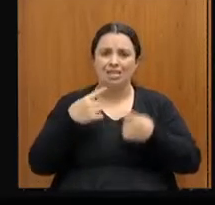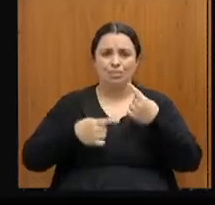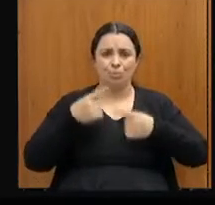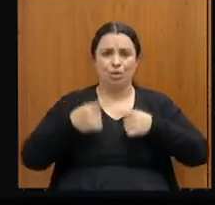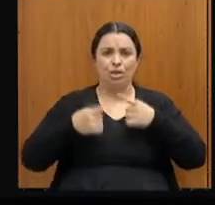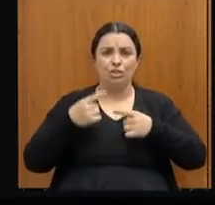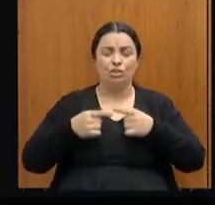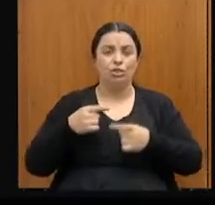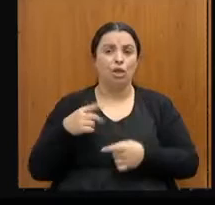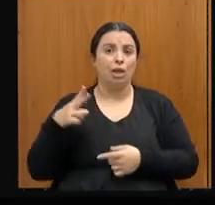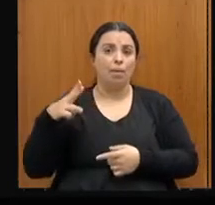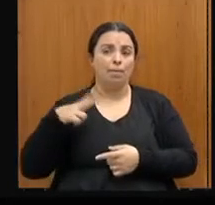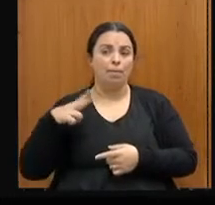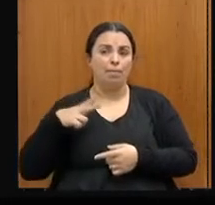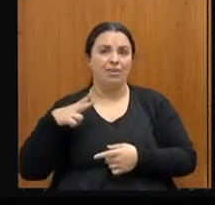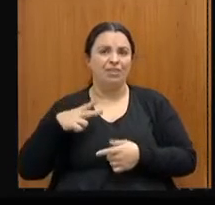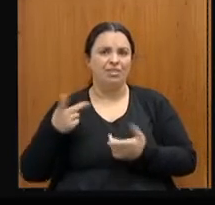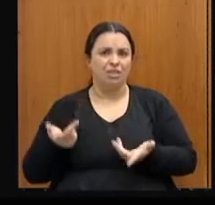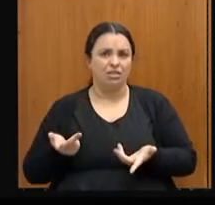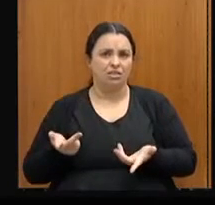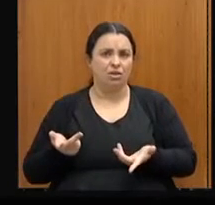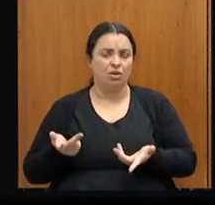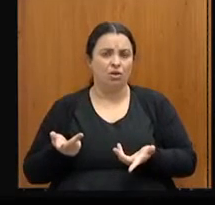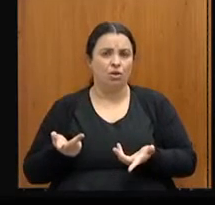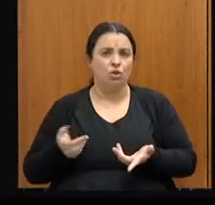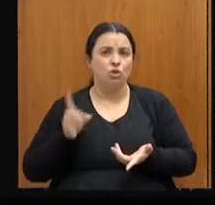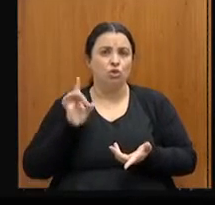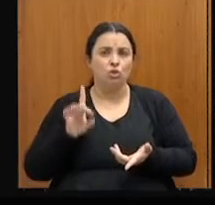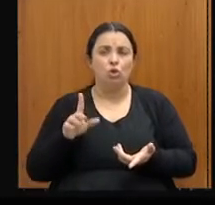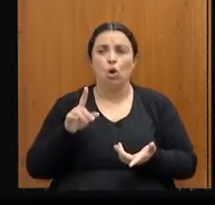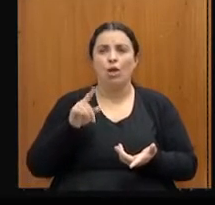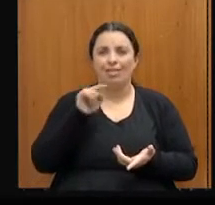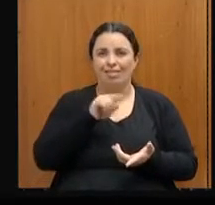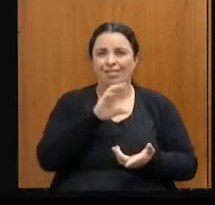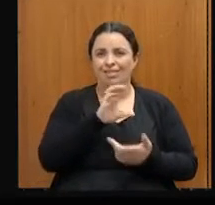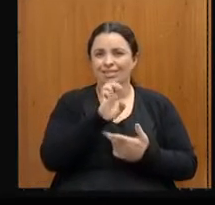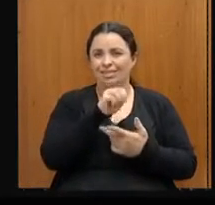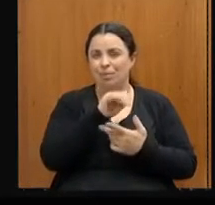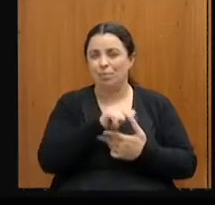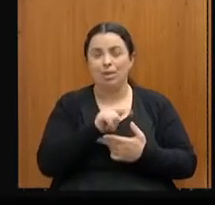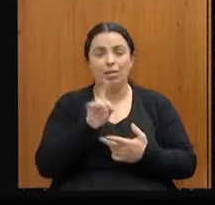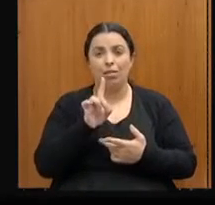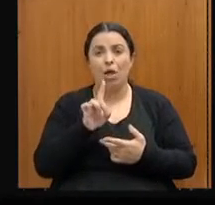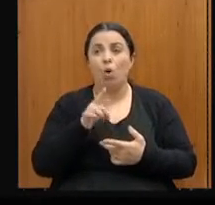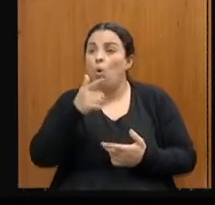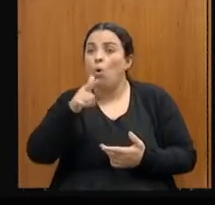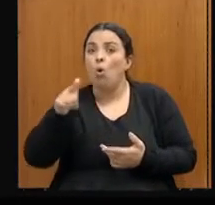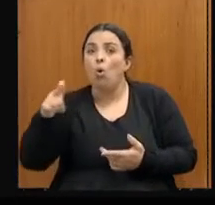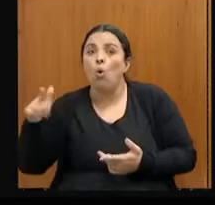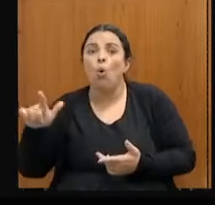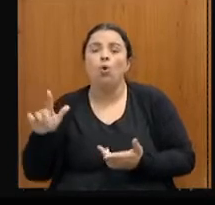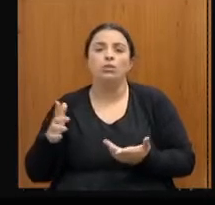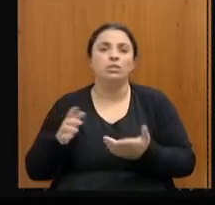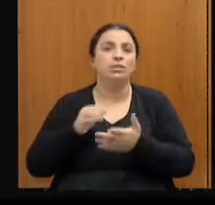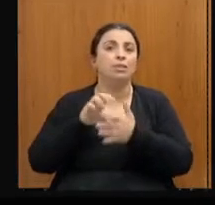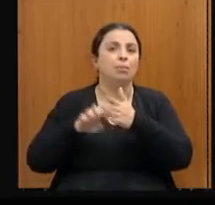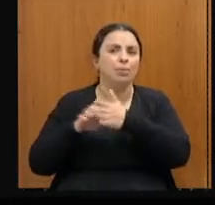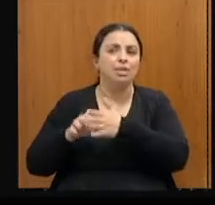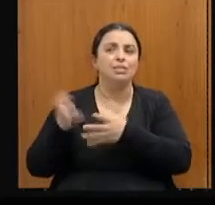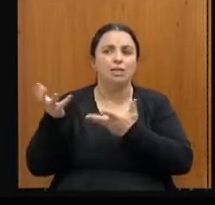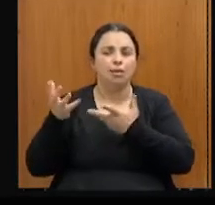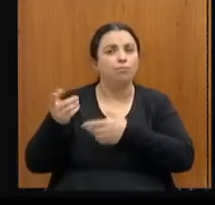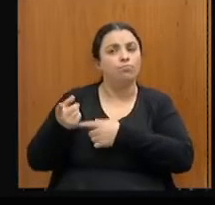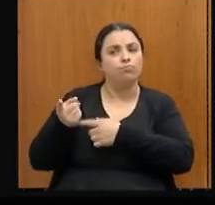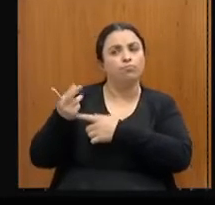é do ver o tema tirou é só na Cemig eu podem atingir outras companhias estatais também estamos